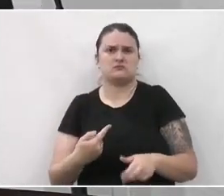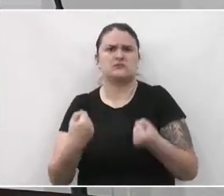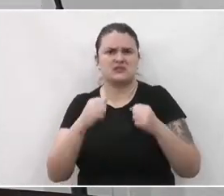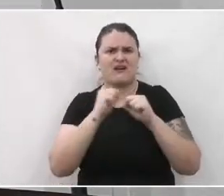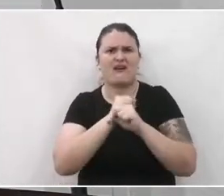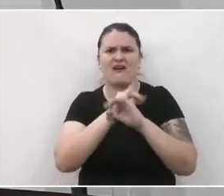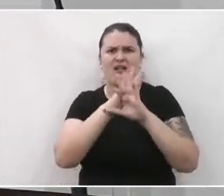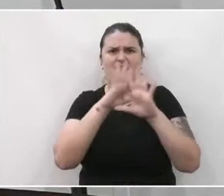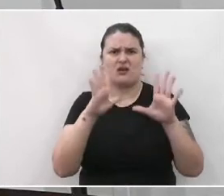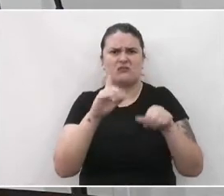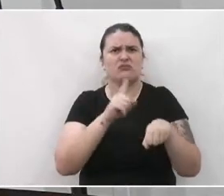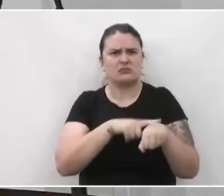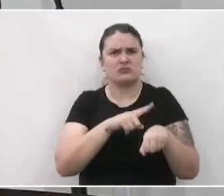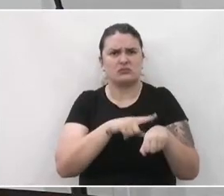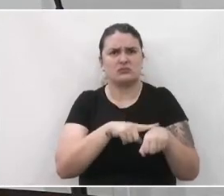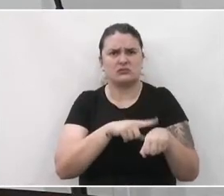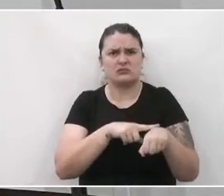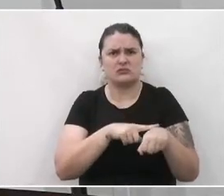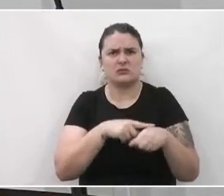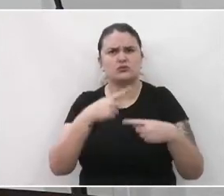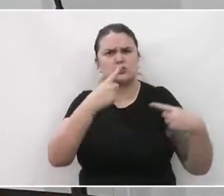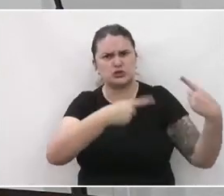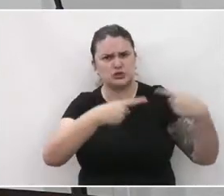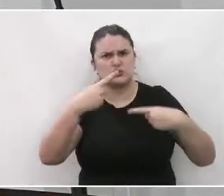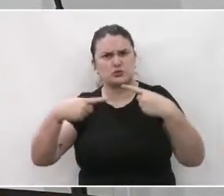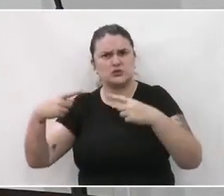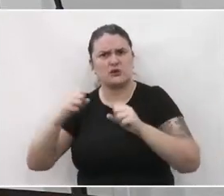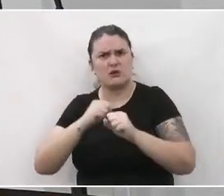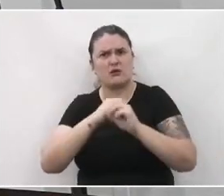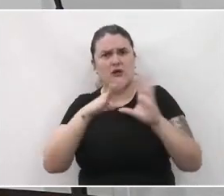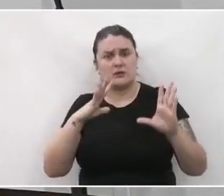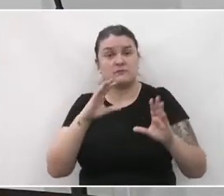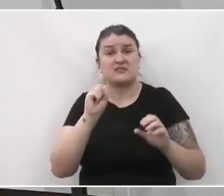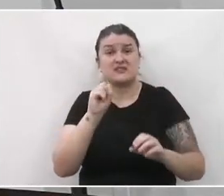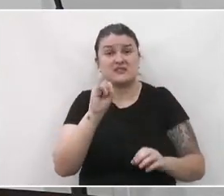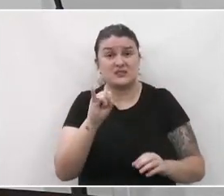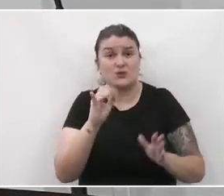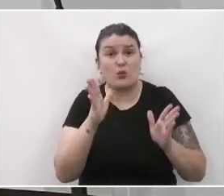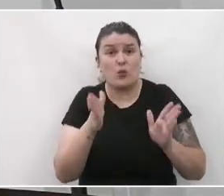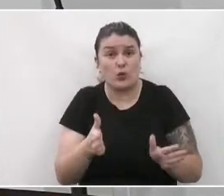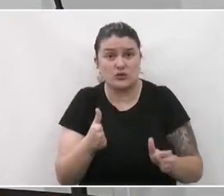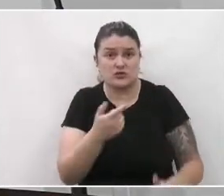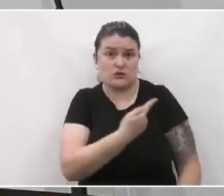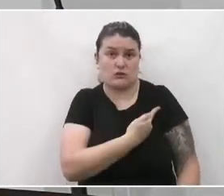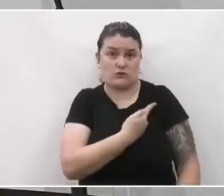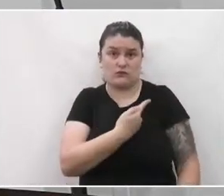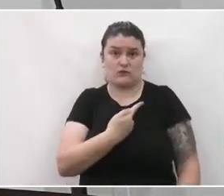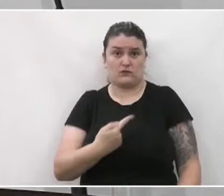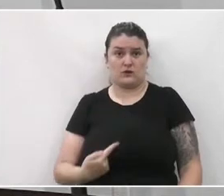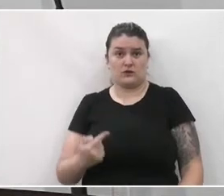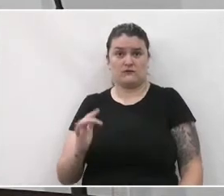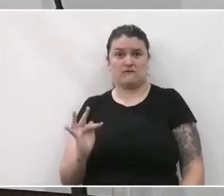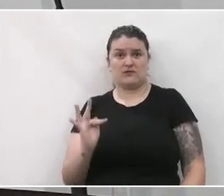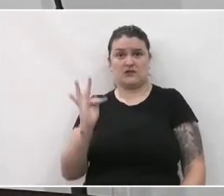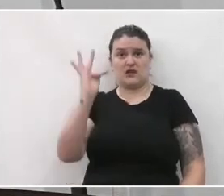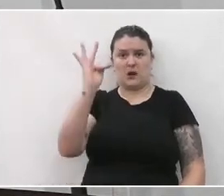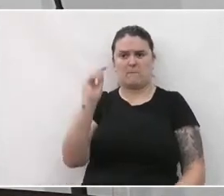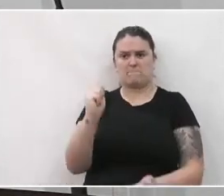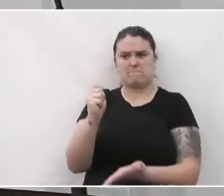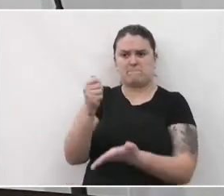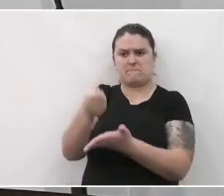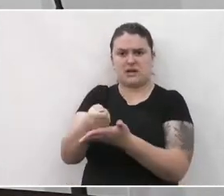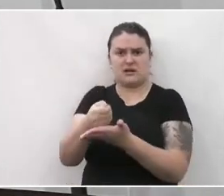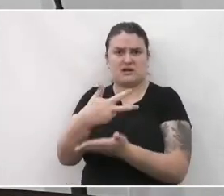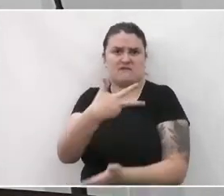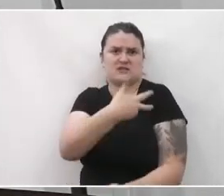claros, acho que aqui é o momento de nós discutirmos com clareza. Se hoje o governo federal paga uma dose de